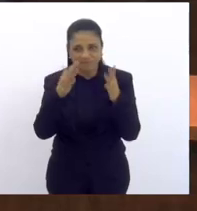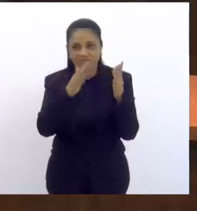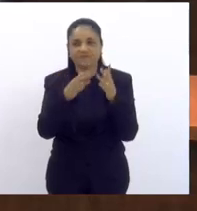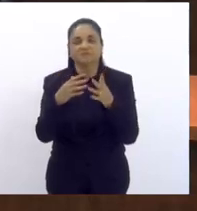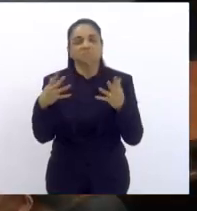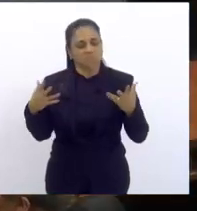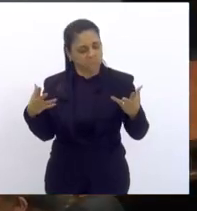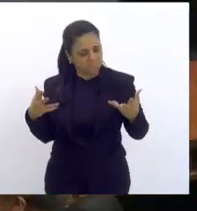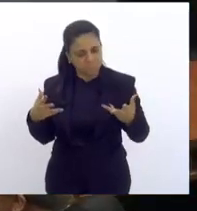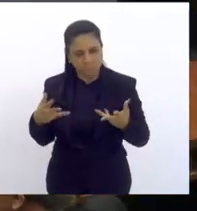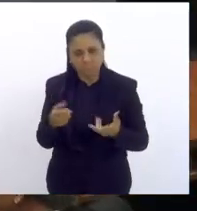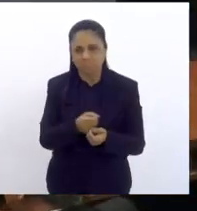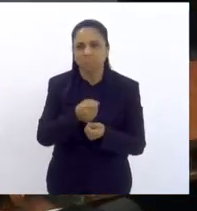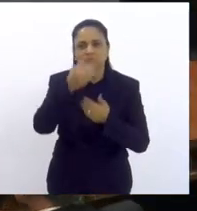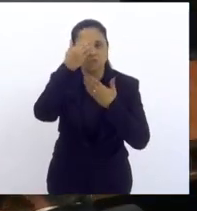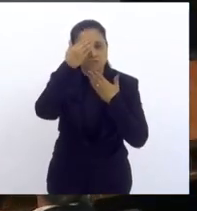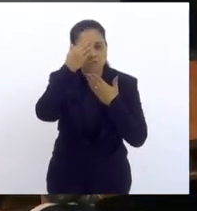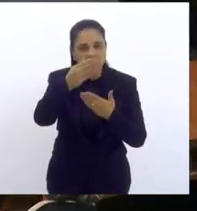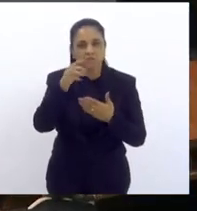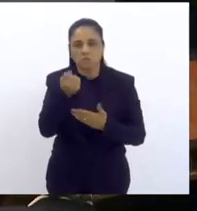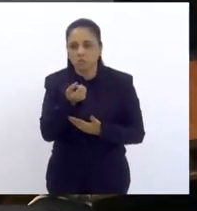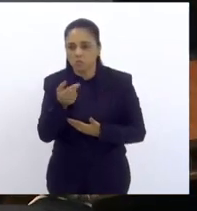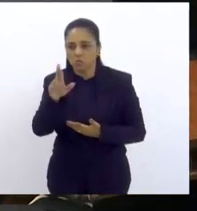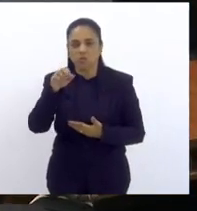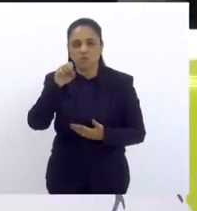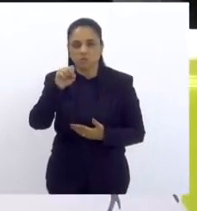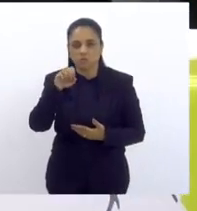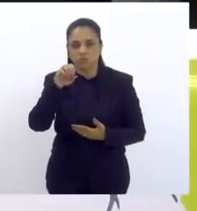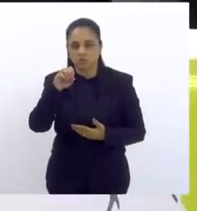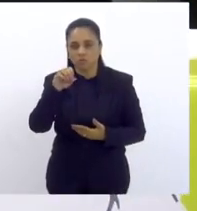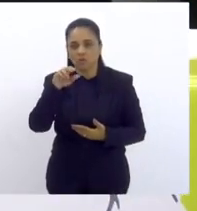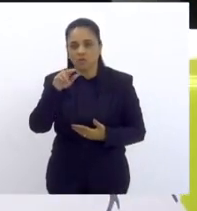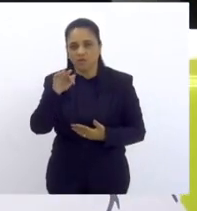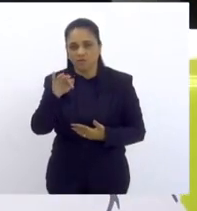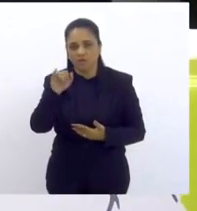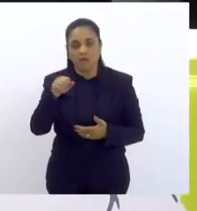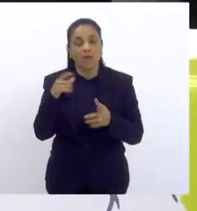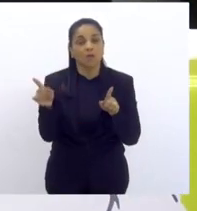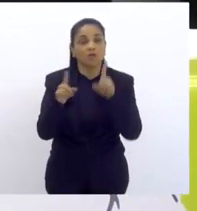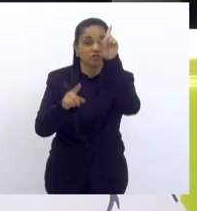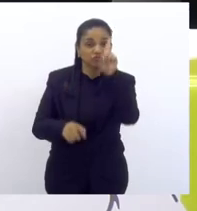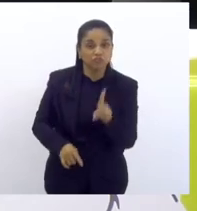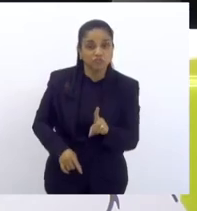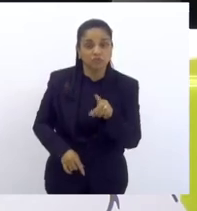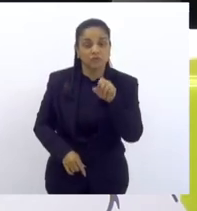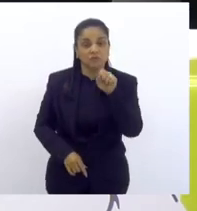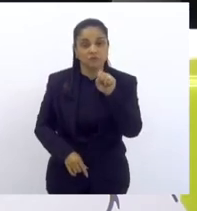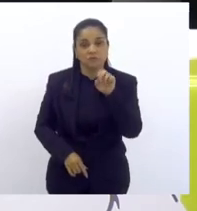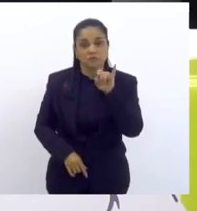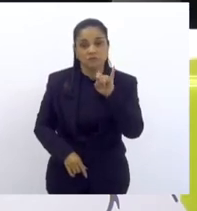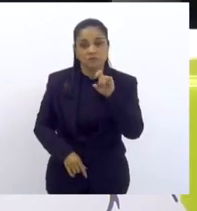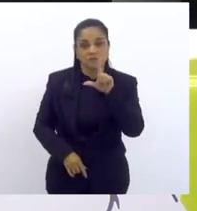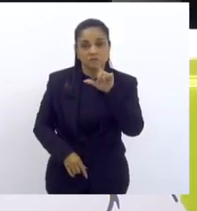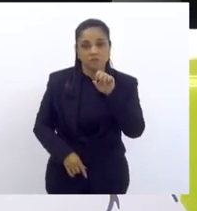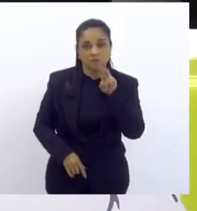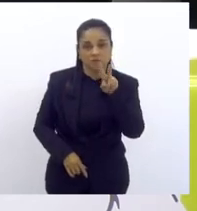Maravilha Obrigado Doutora Sofia agora nosso diretora Silvia Regina Rocha